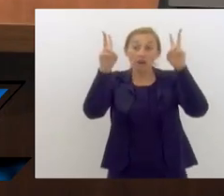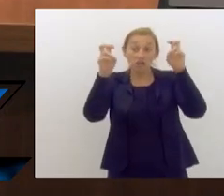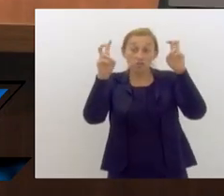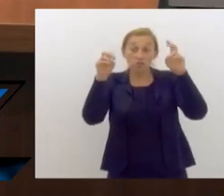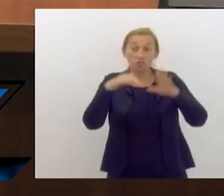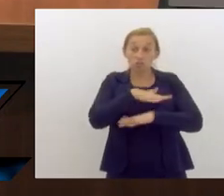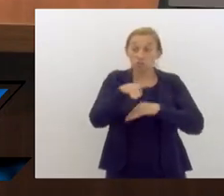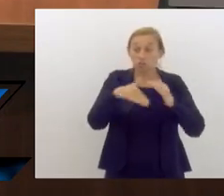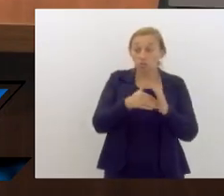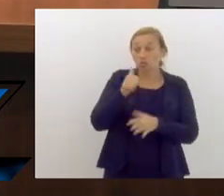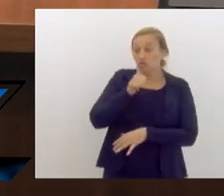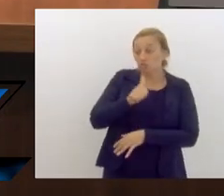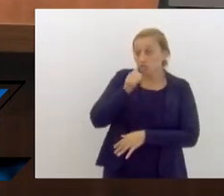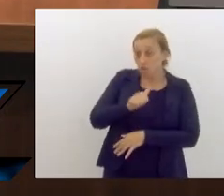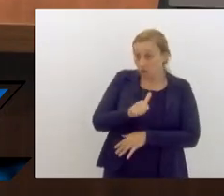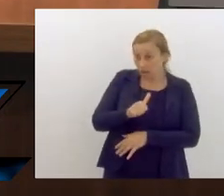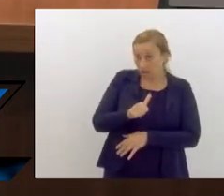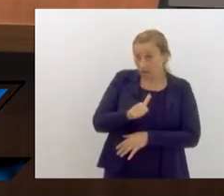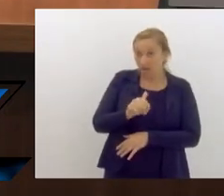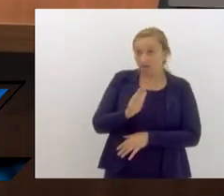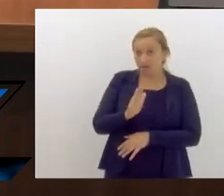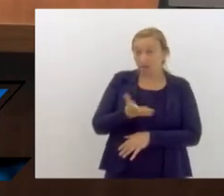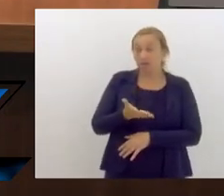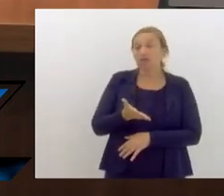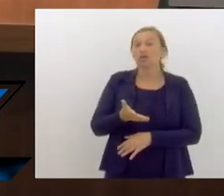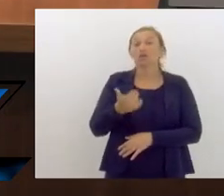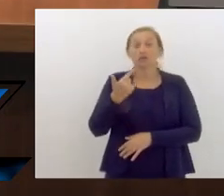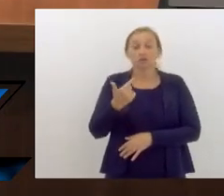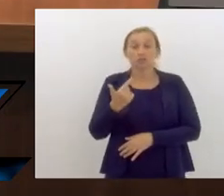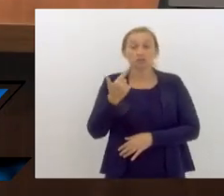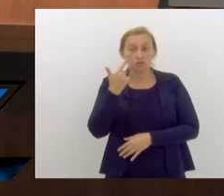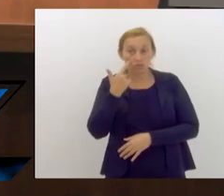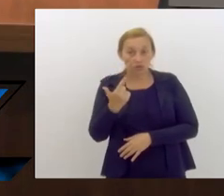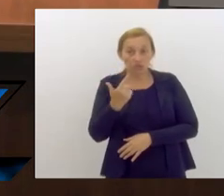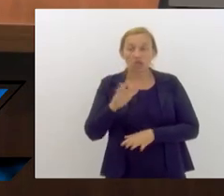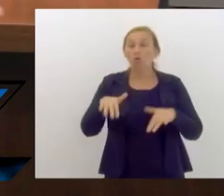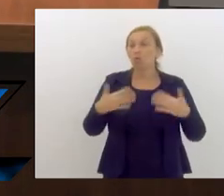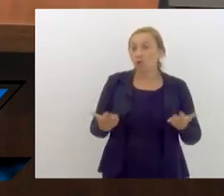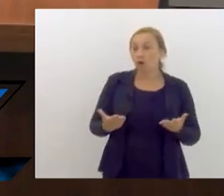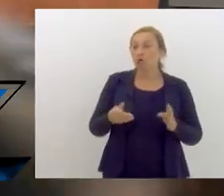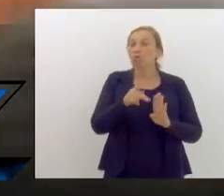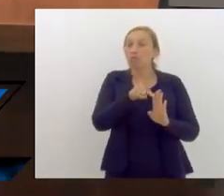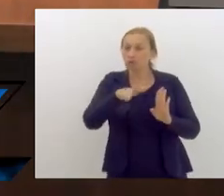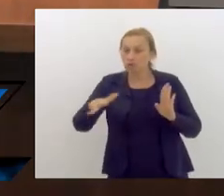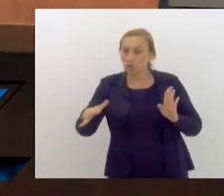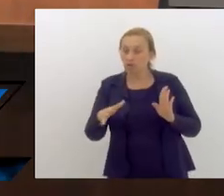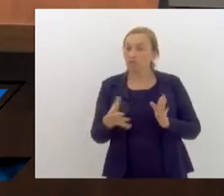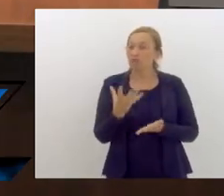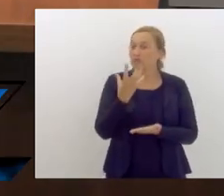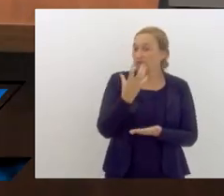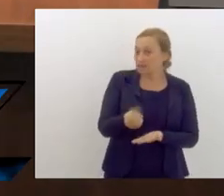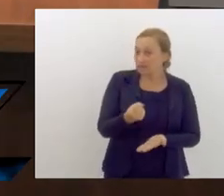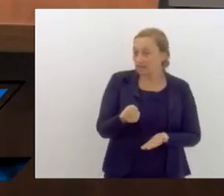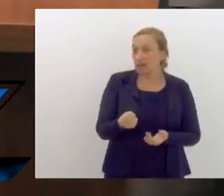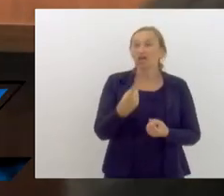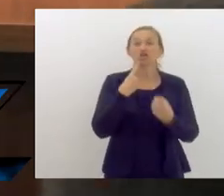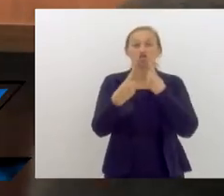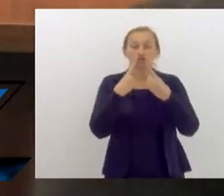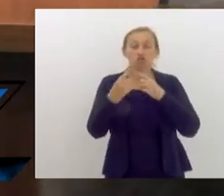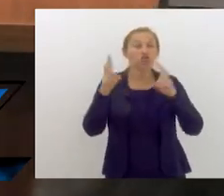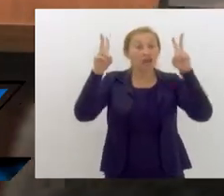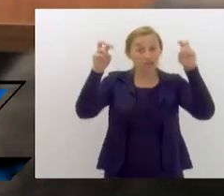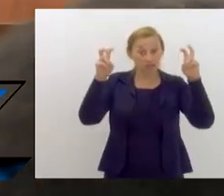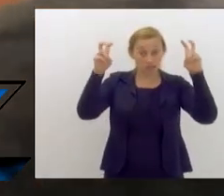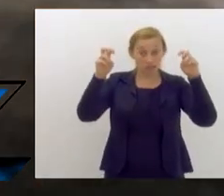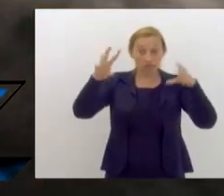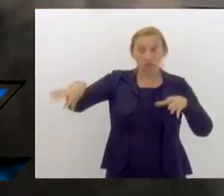então que vossa excelência determinasse aí qual o protocolo que nós vamos adotar Na tentativa de discutir as questões